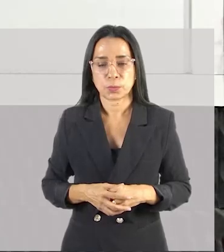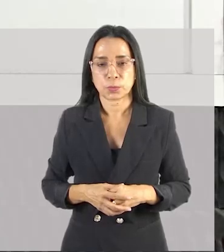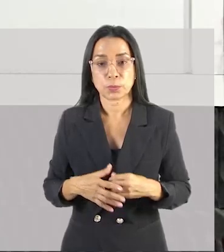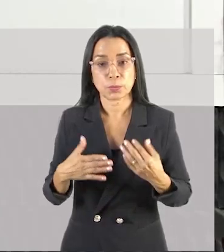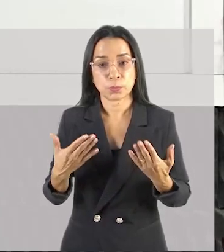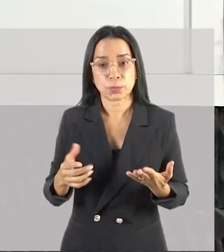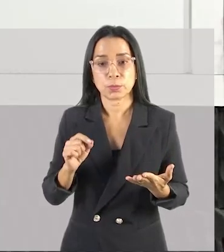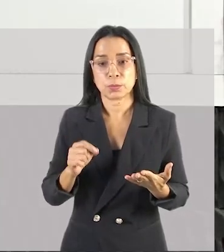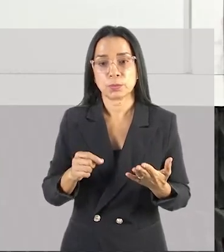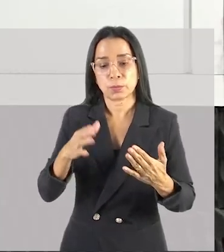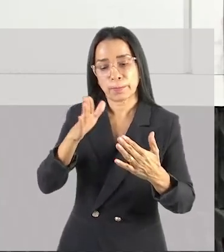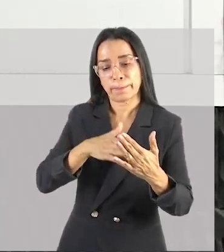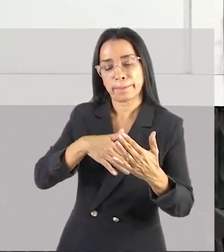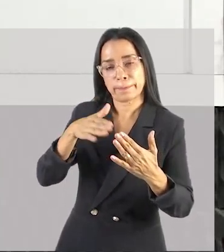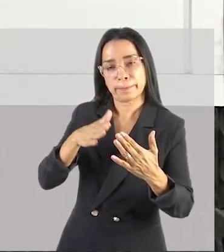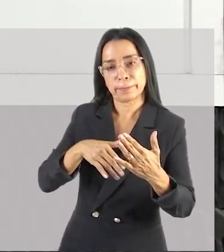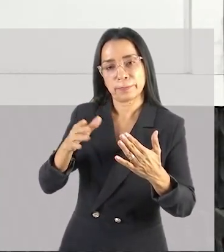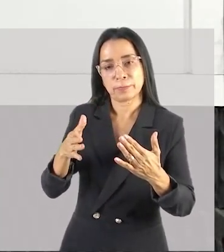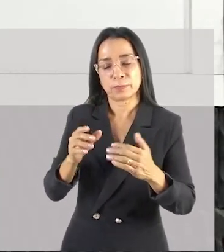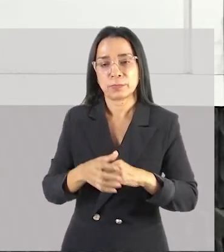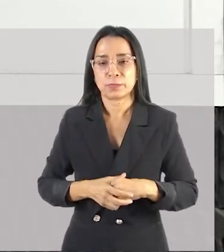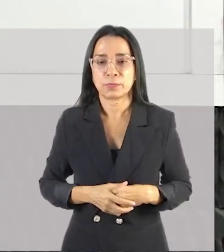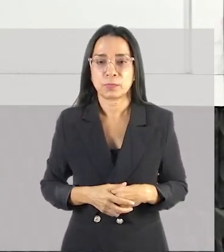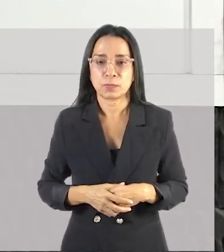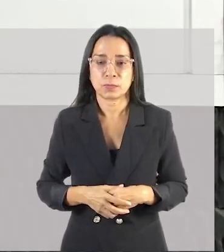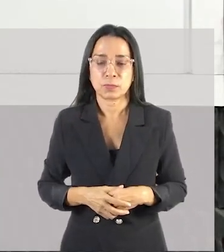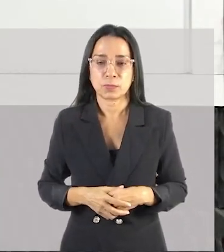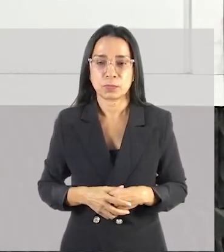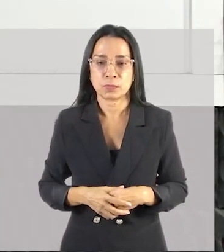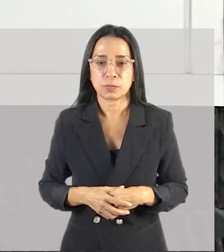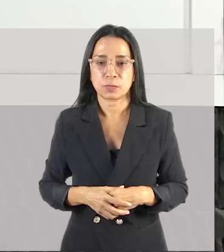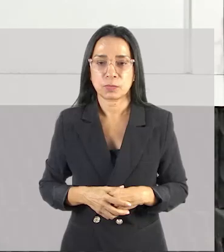E pintou esse triângulo aqui do meio.